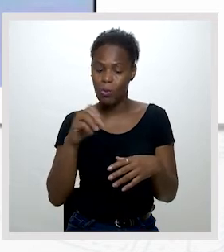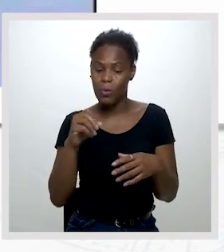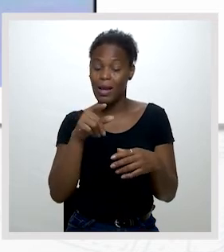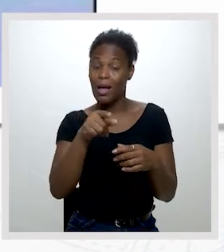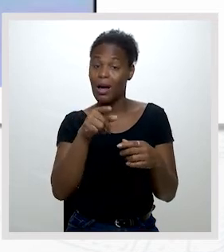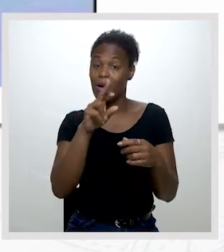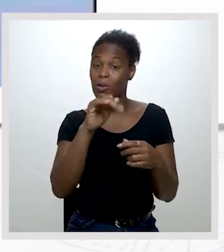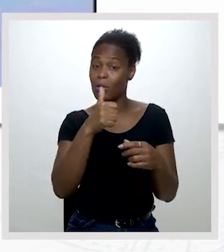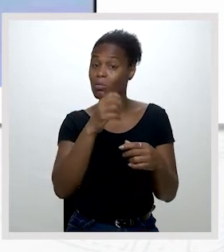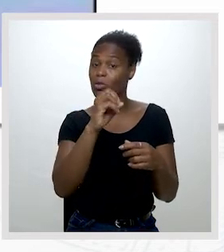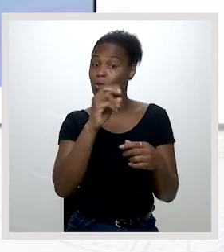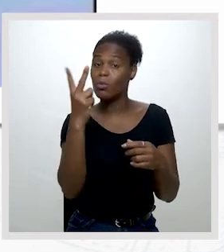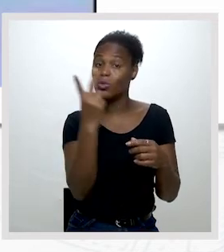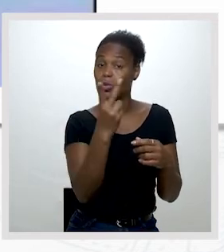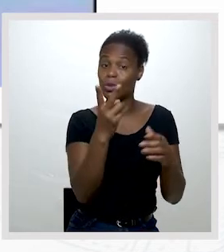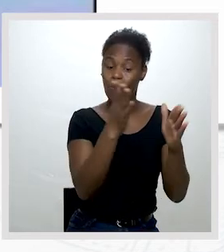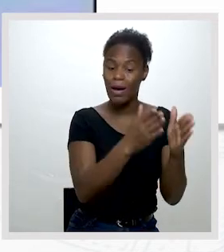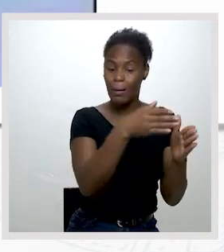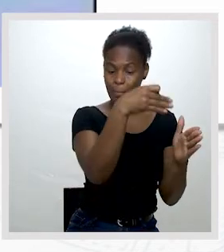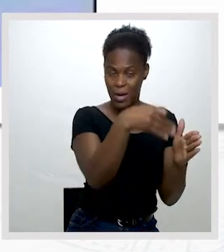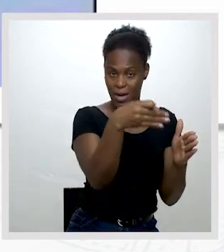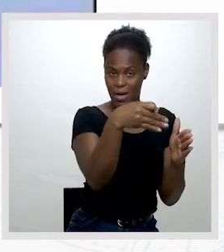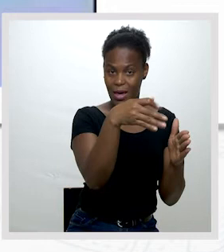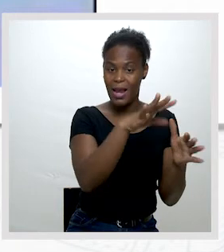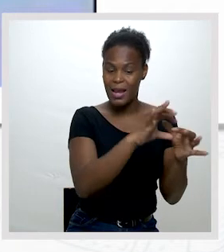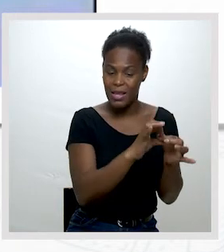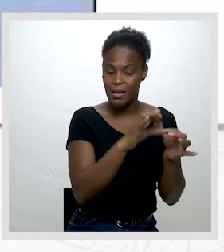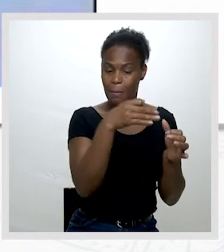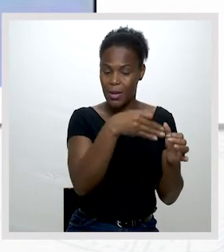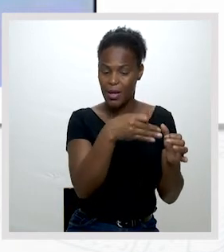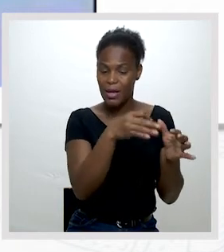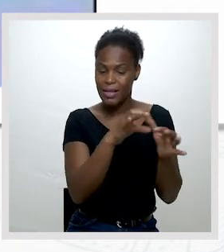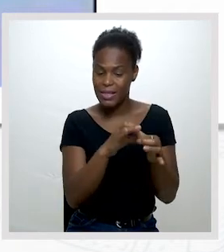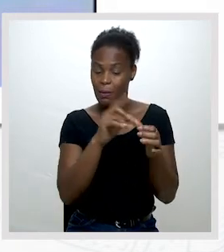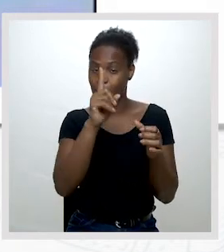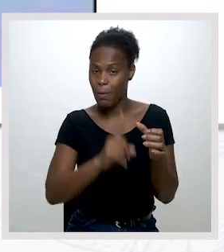dois sítios, praticamente o sítio P, onde liga aqui o primeiro